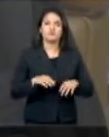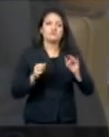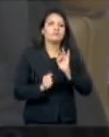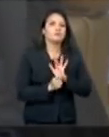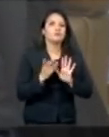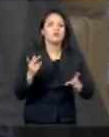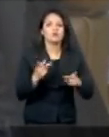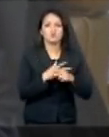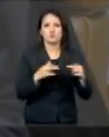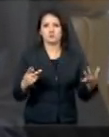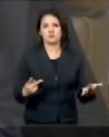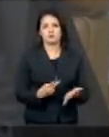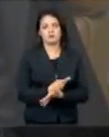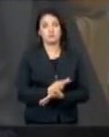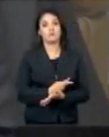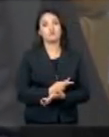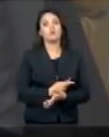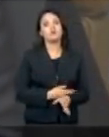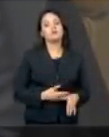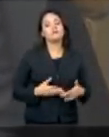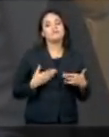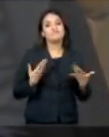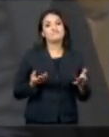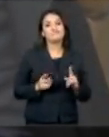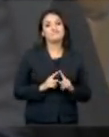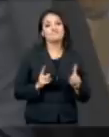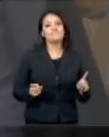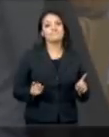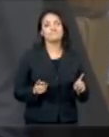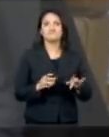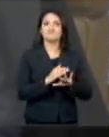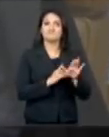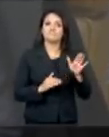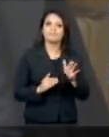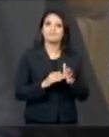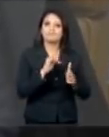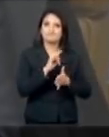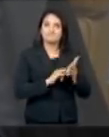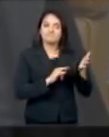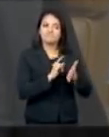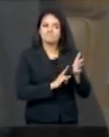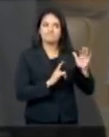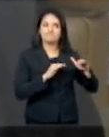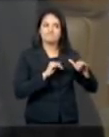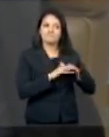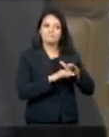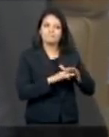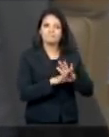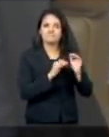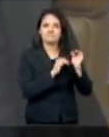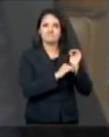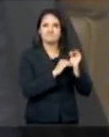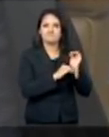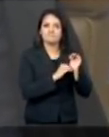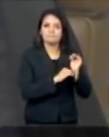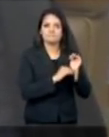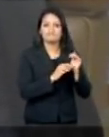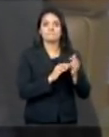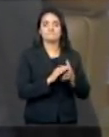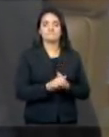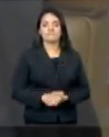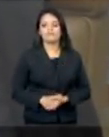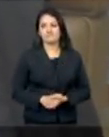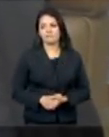o fato de o presidente é que esses expedientes sigilosos emanados da